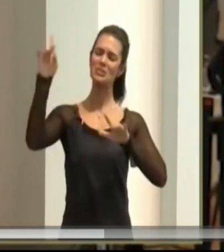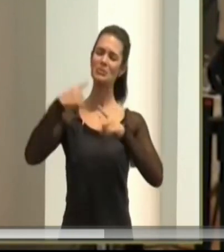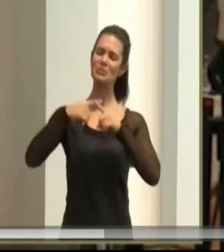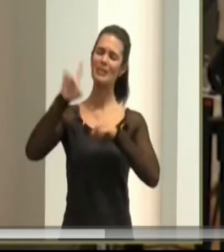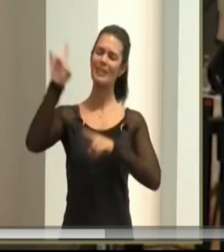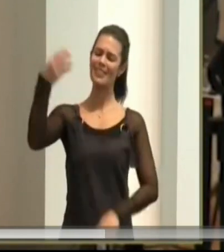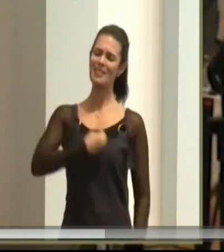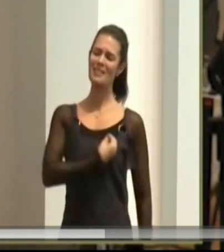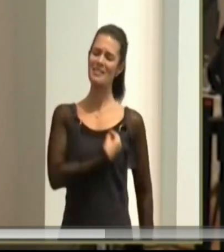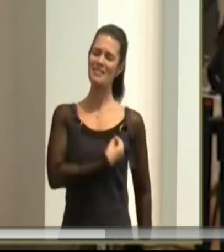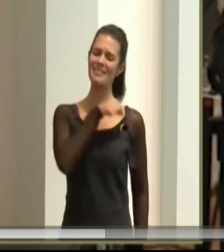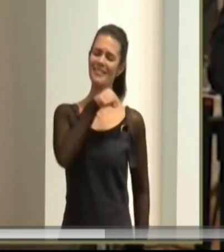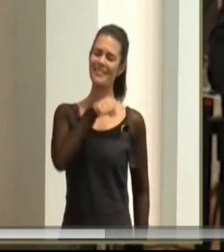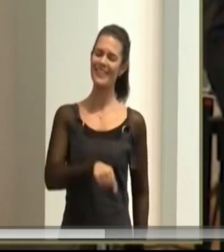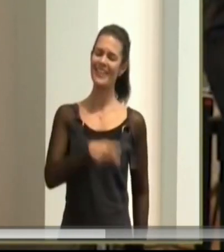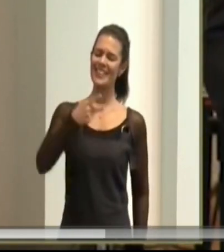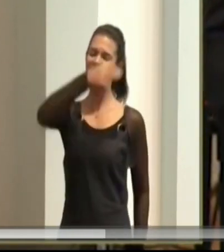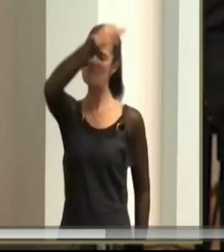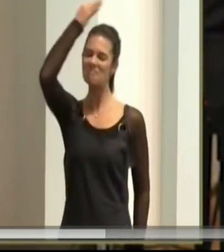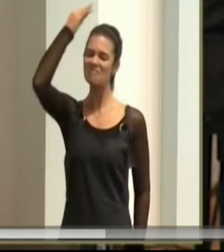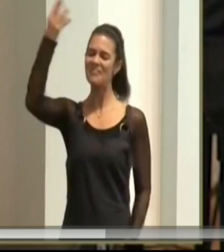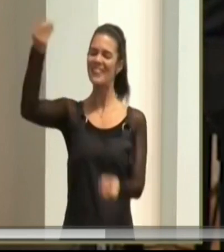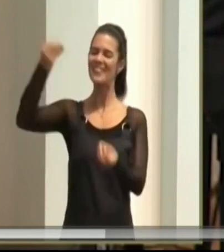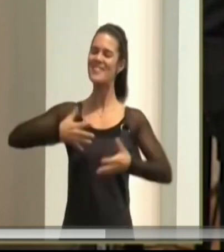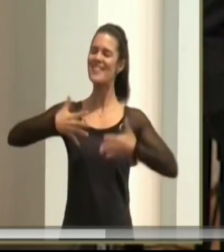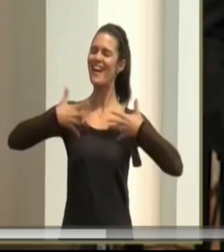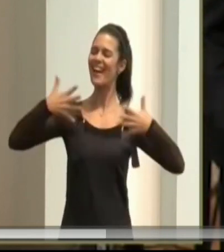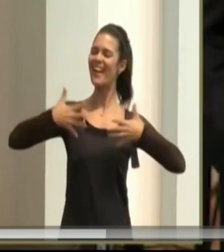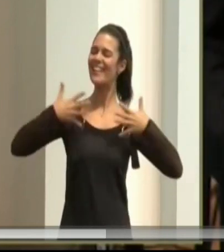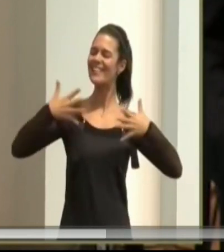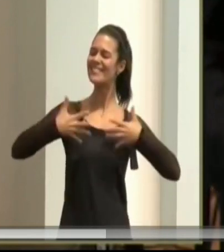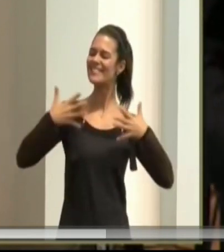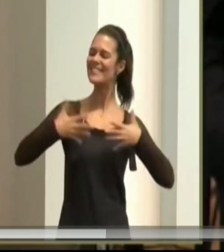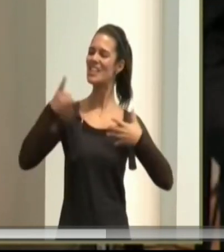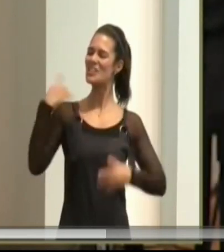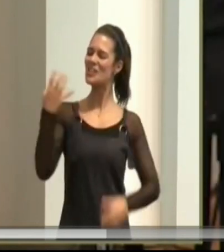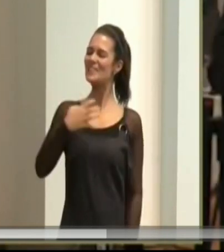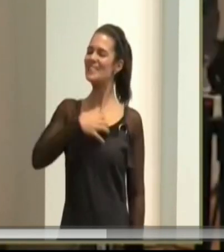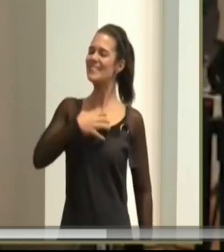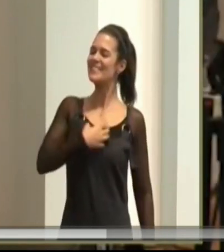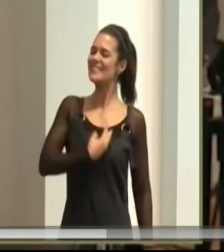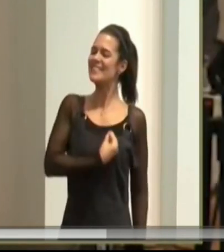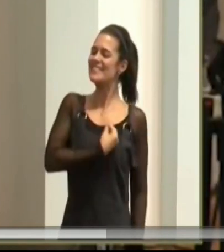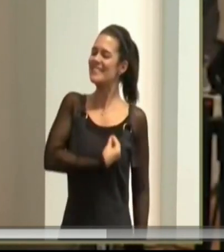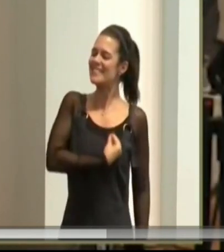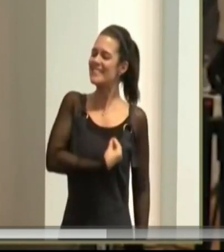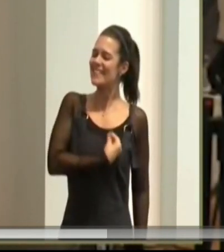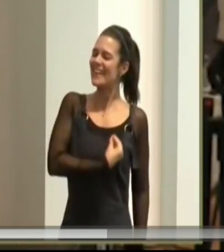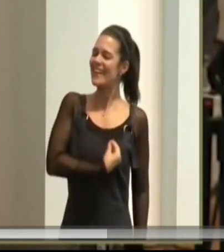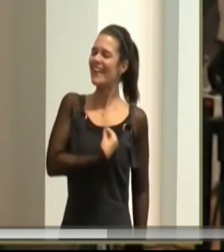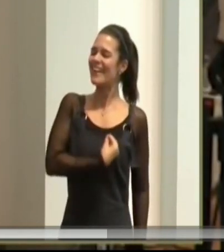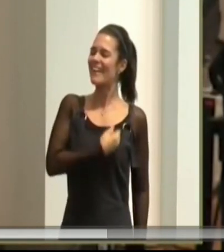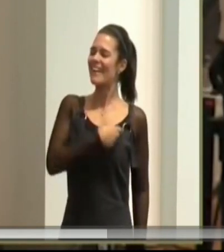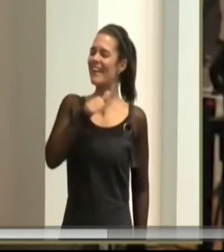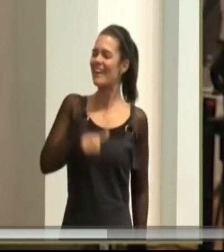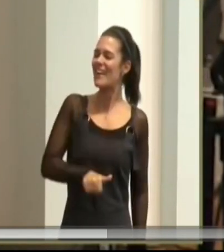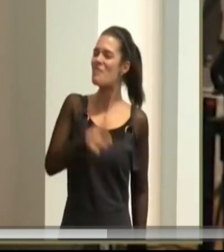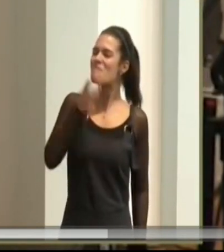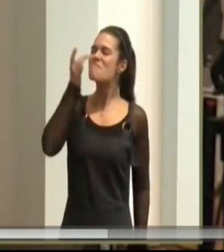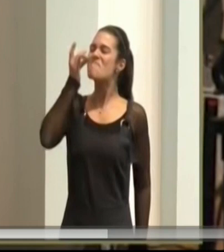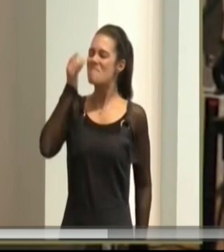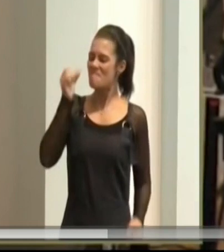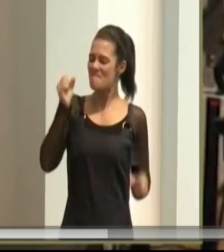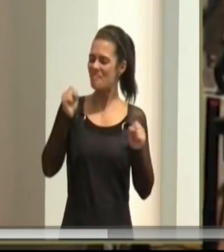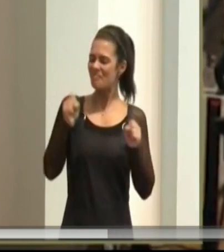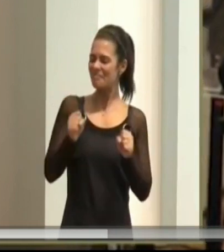O Teu Espírito Santo nos alegra, Pai. Sentimos a Tua presença no partir do pão e nas orações. Sentimos a presença